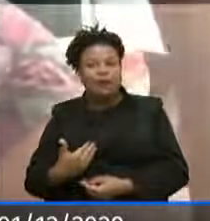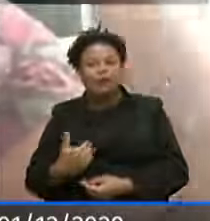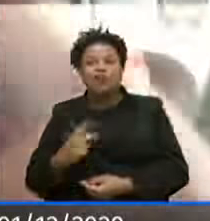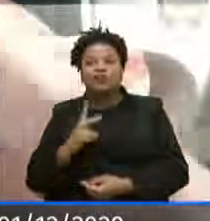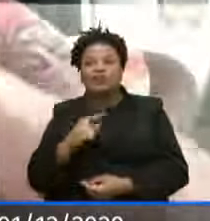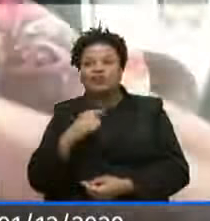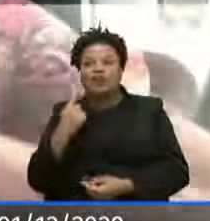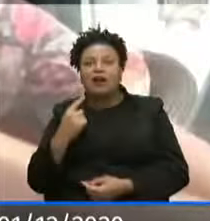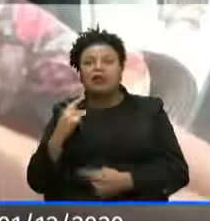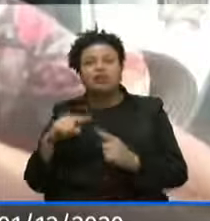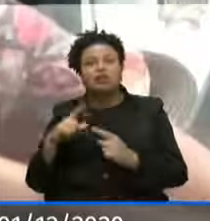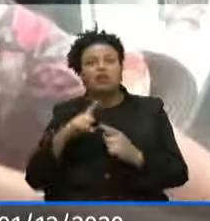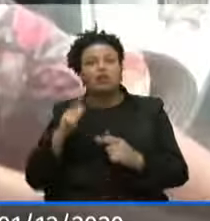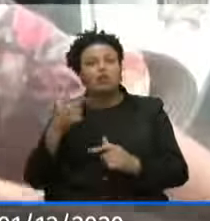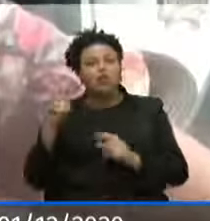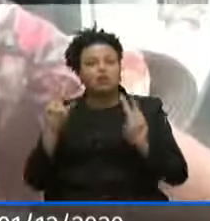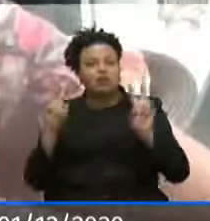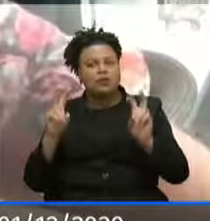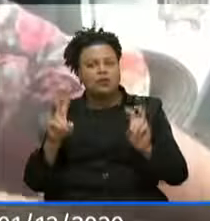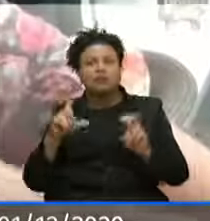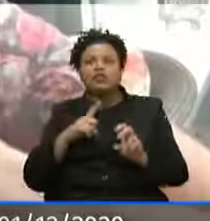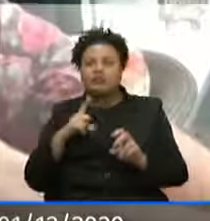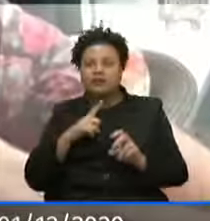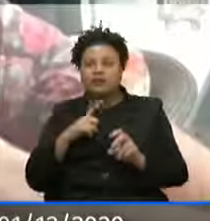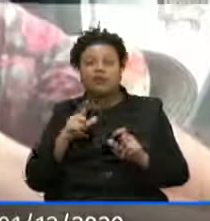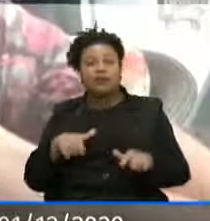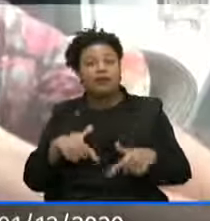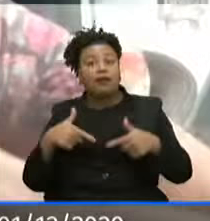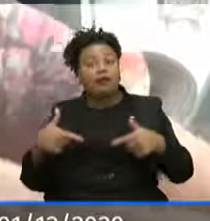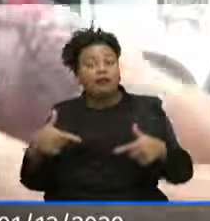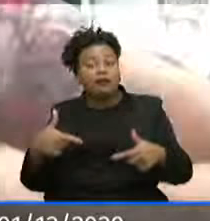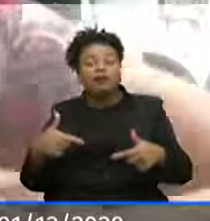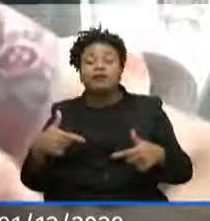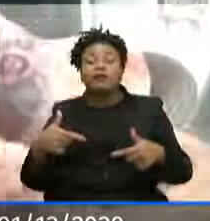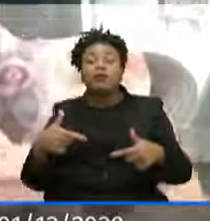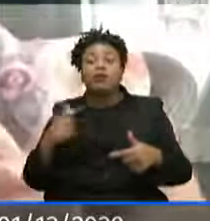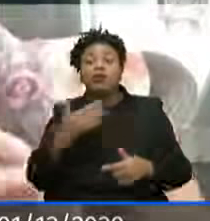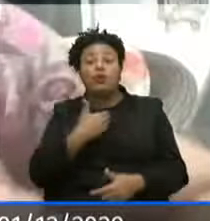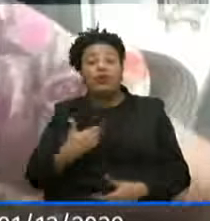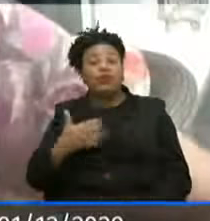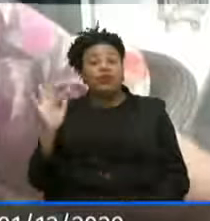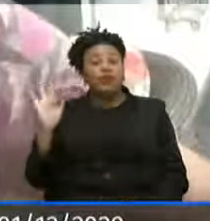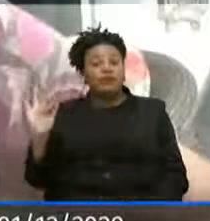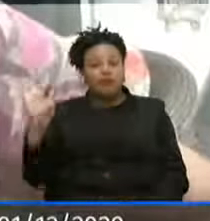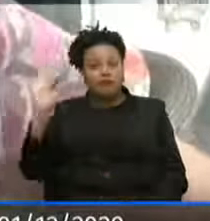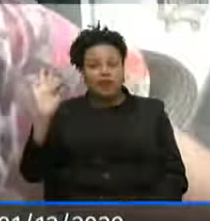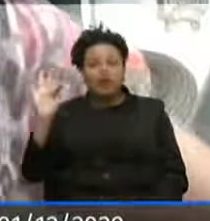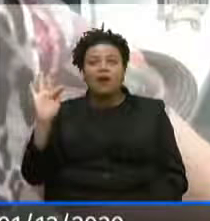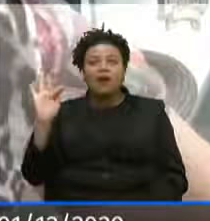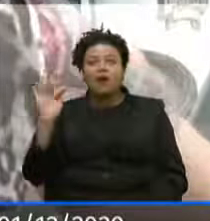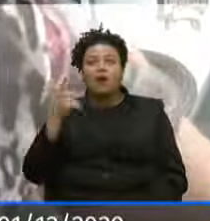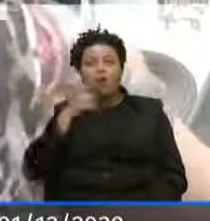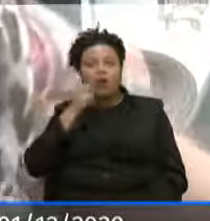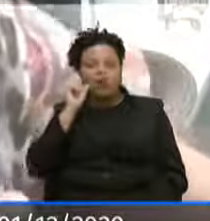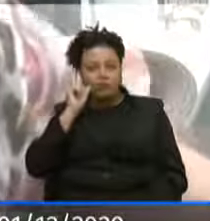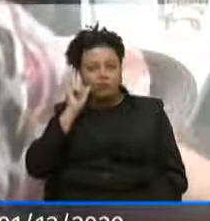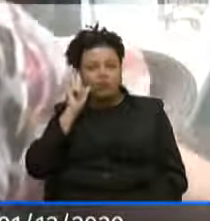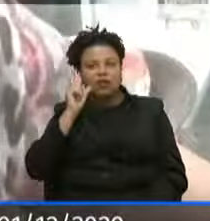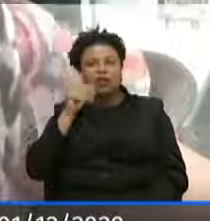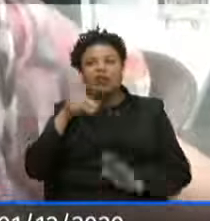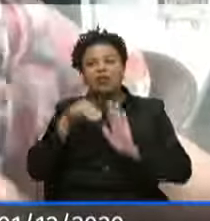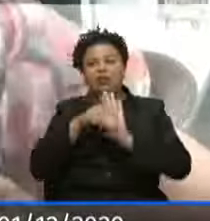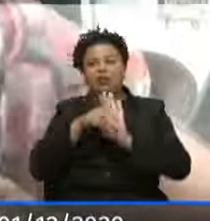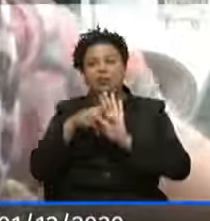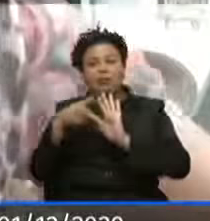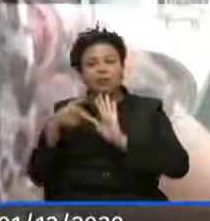aprazá-la. Tem um outro tema que nós vamos ter que atuar, né? O governo federal acabou de, ontem, por medida